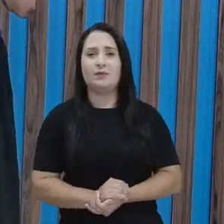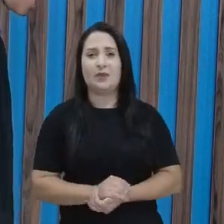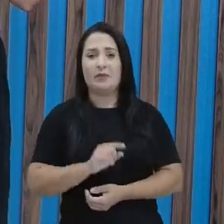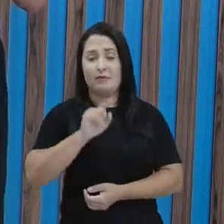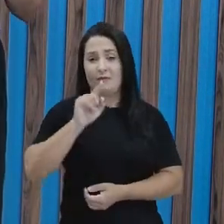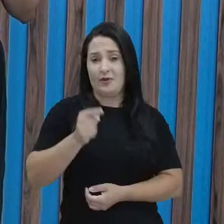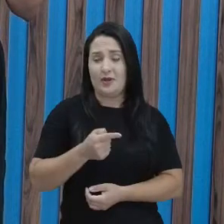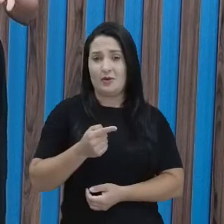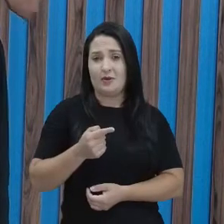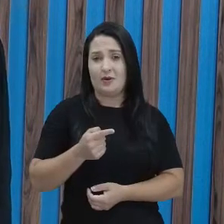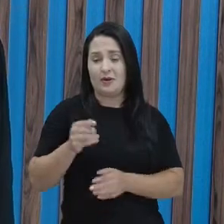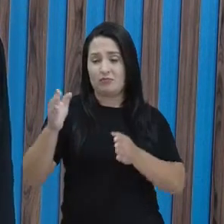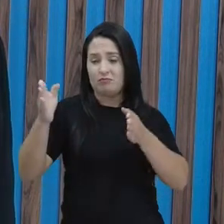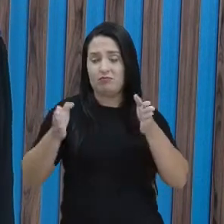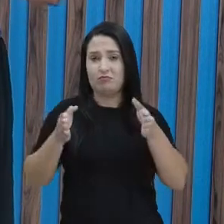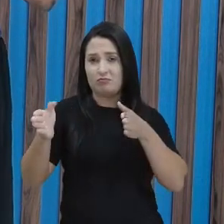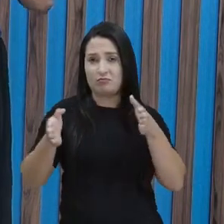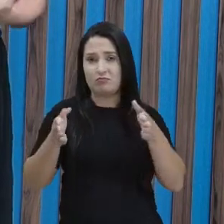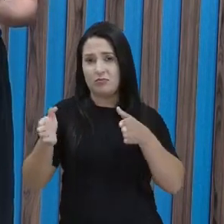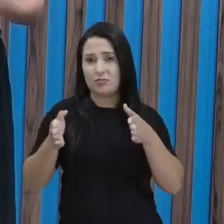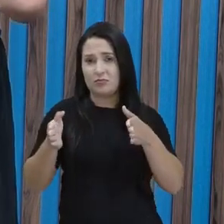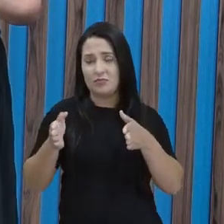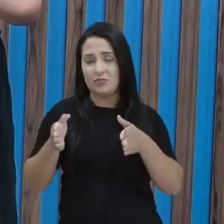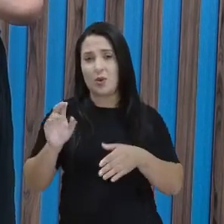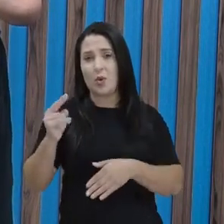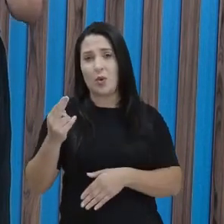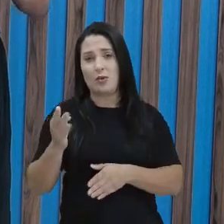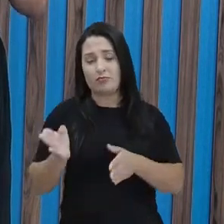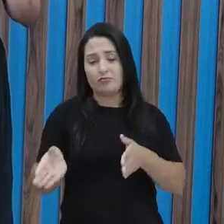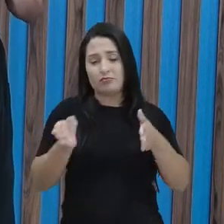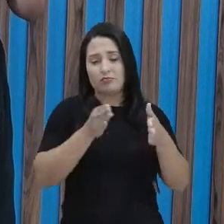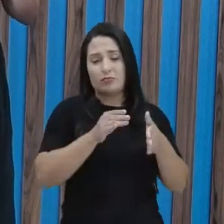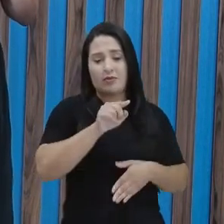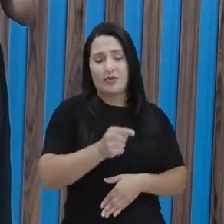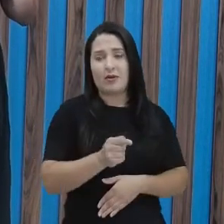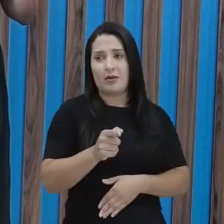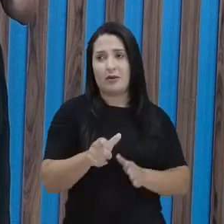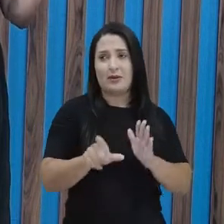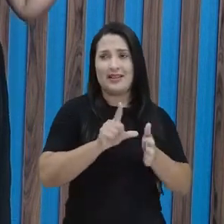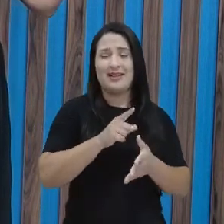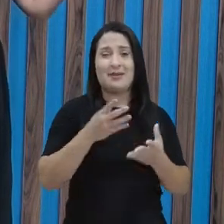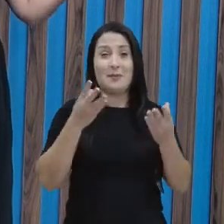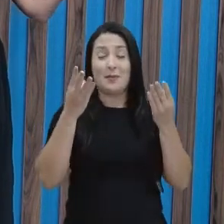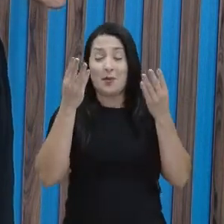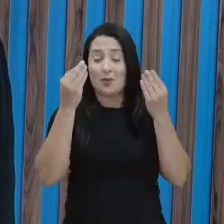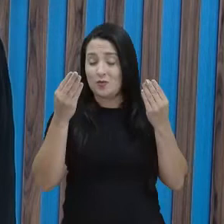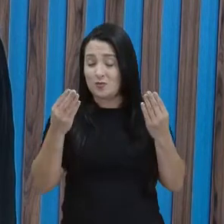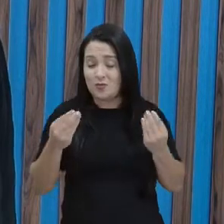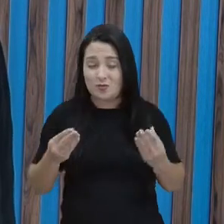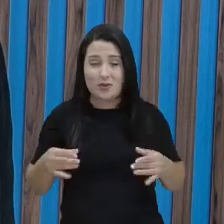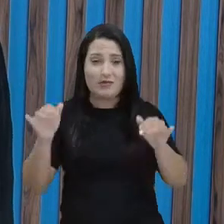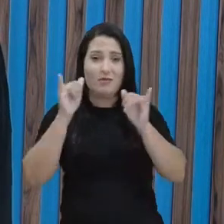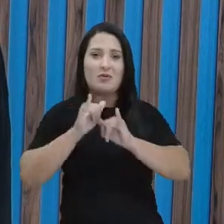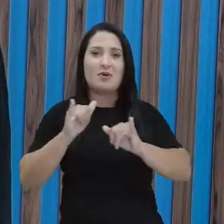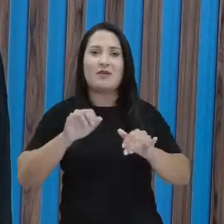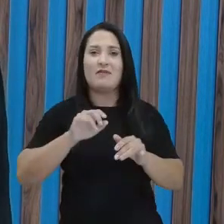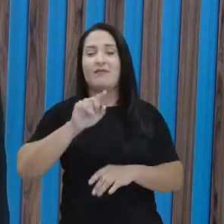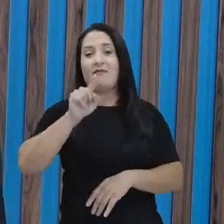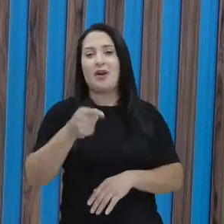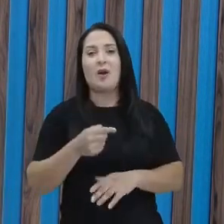Ou isolado por vírgulas, ou no mínimo com uma vírgula anterior. Muita coisa, né, gente? É regra. Vírgula é